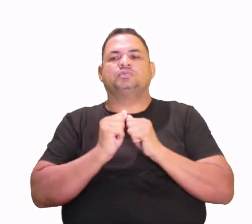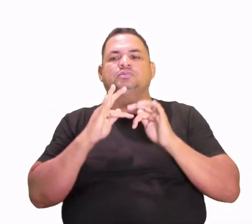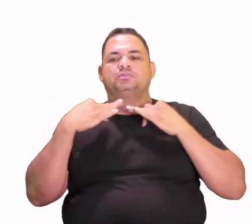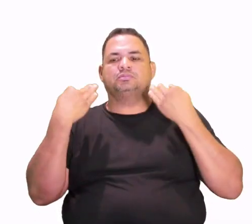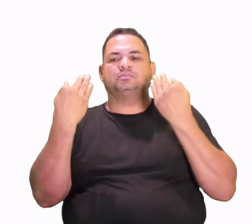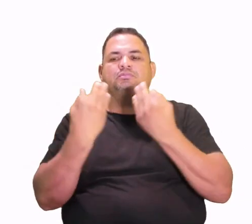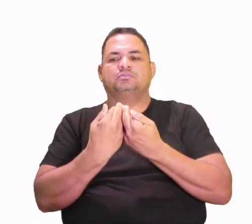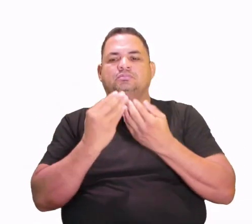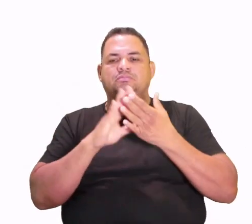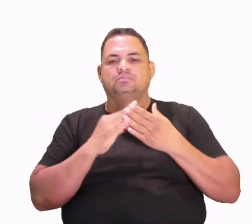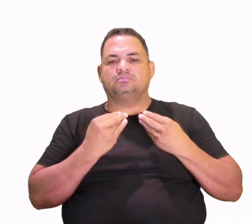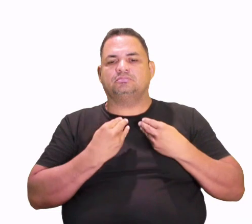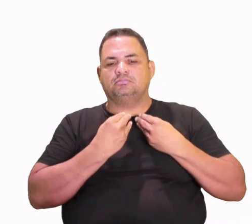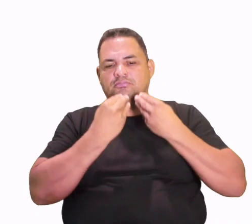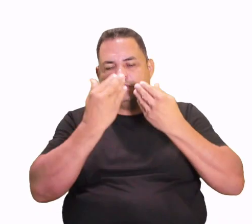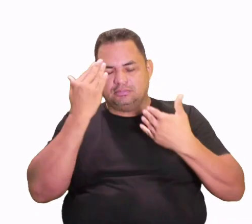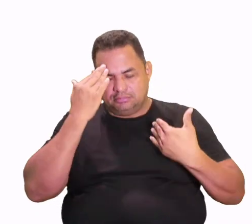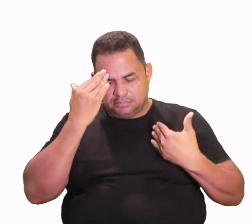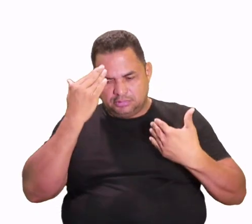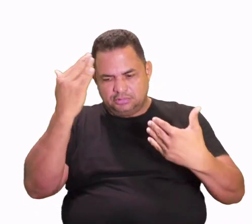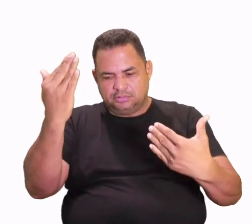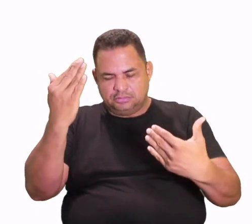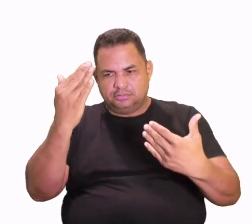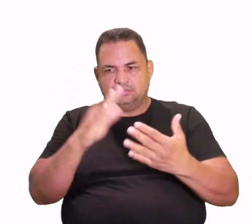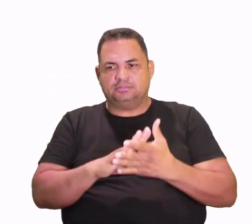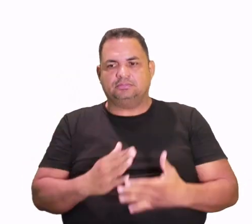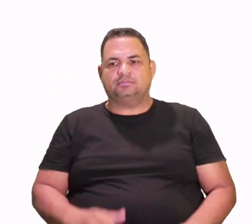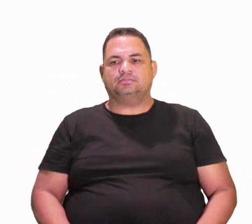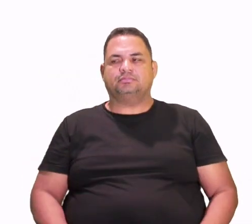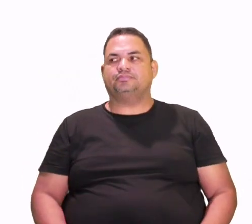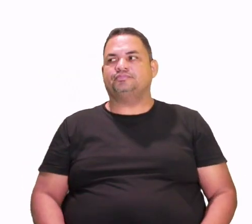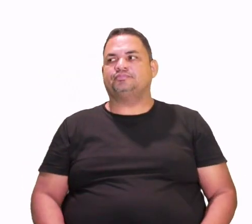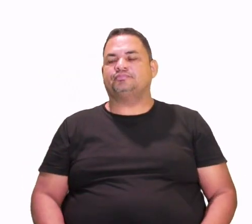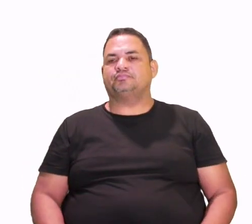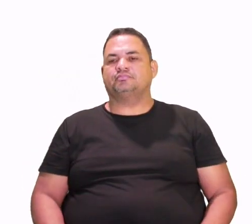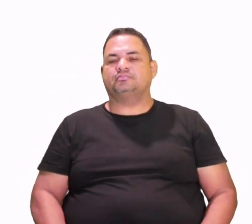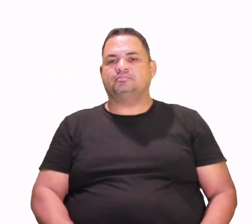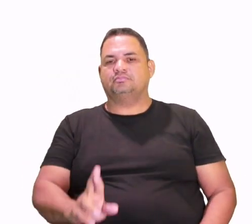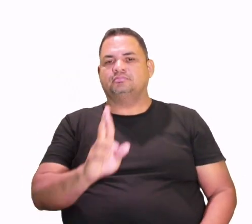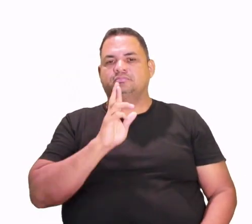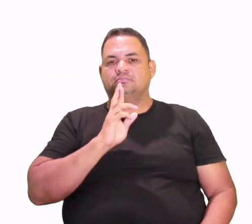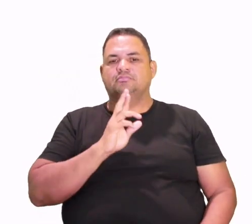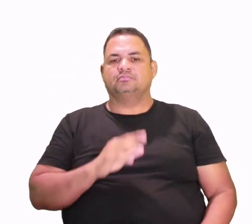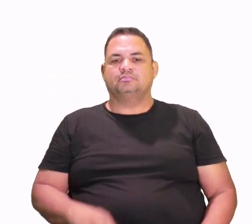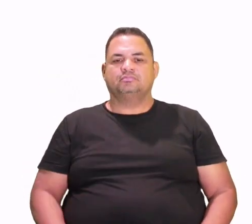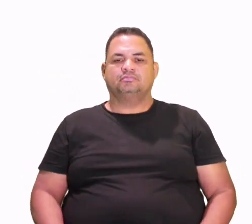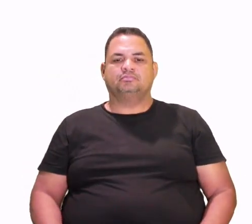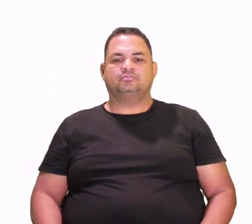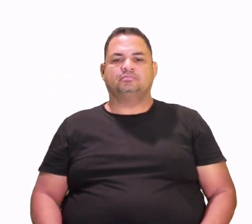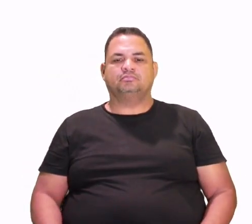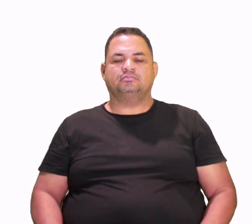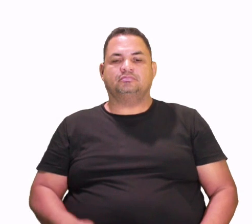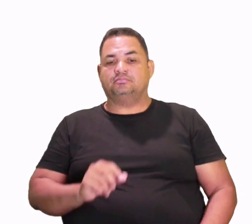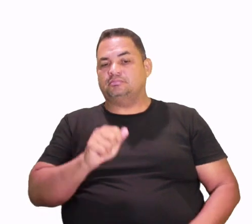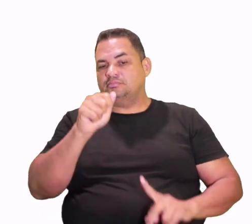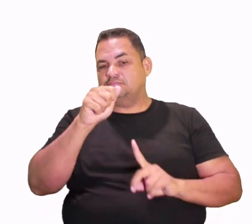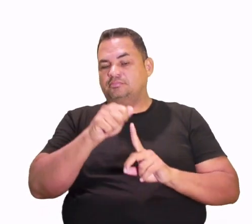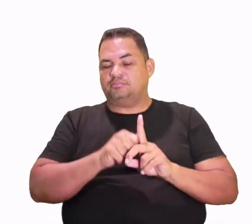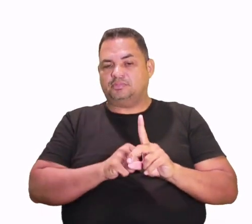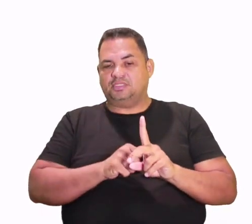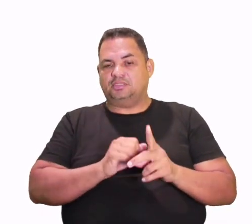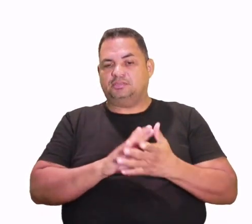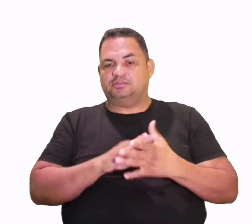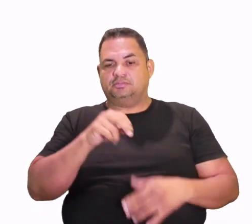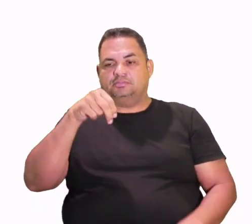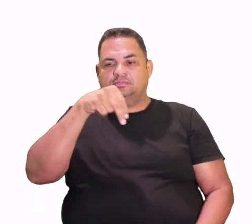e você dá lá muitos agradecimentos, né? Graças, enfim. Então a resposta é it is in November. Ou então